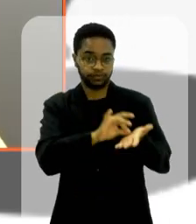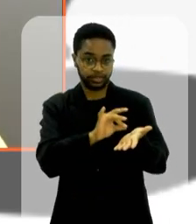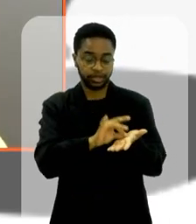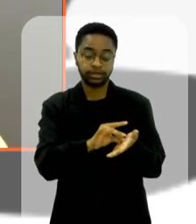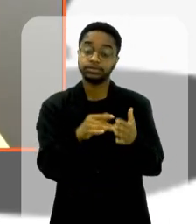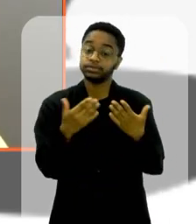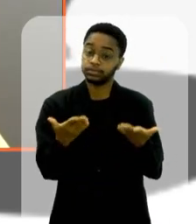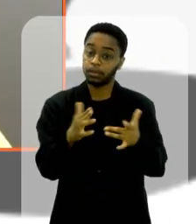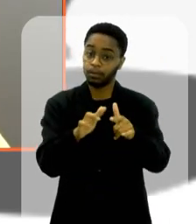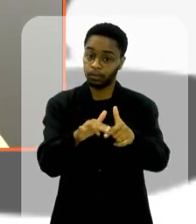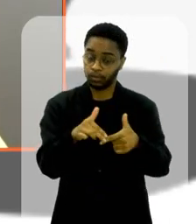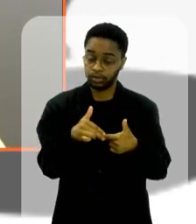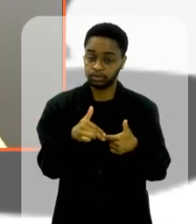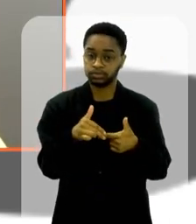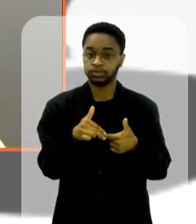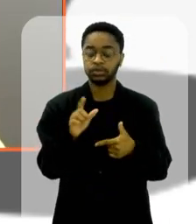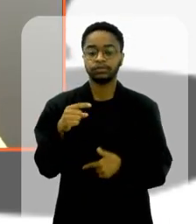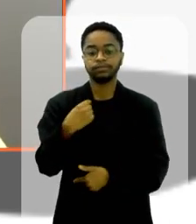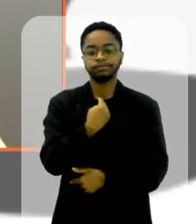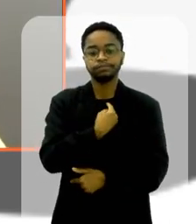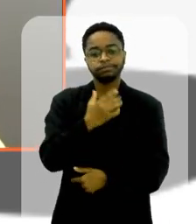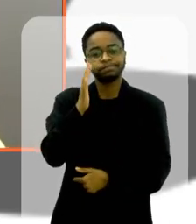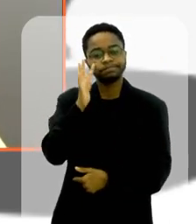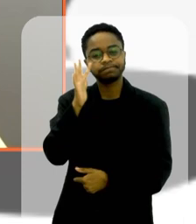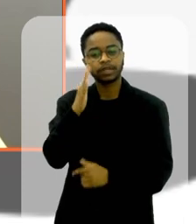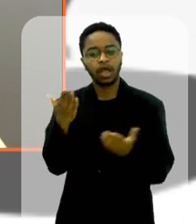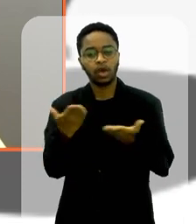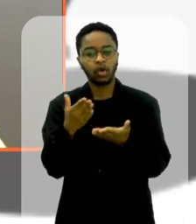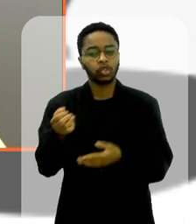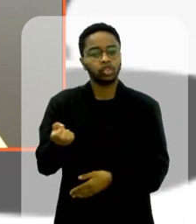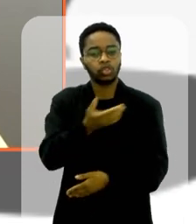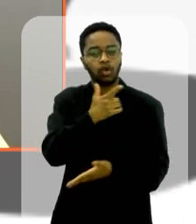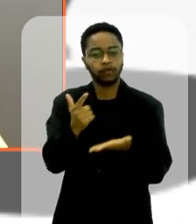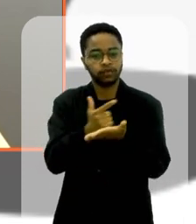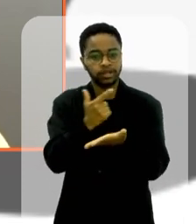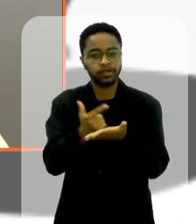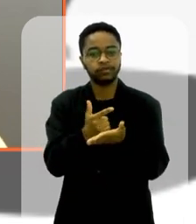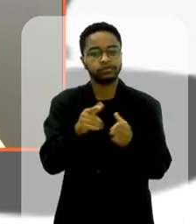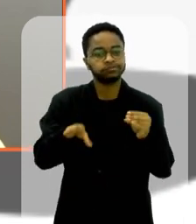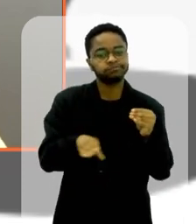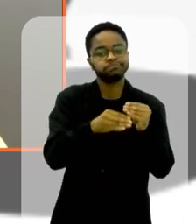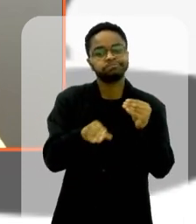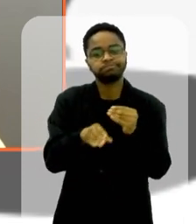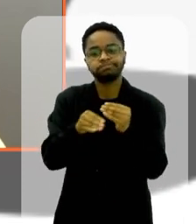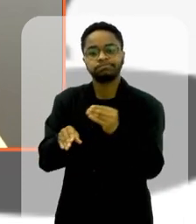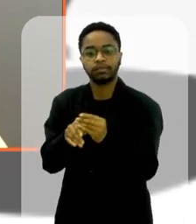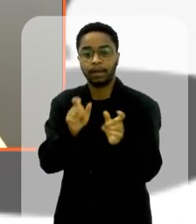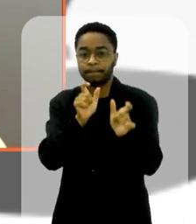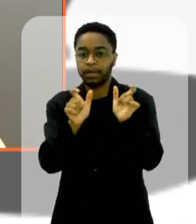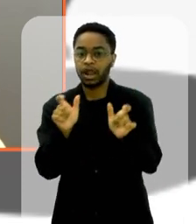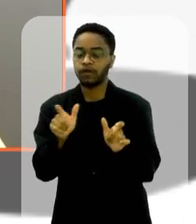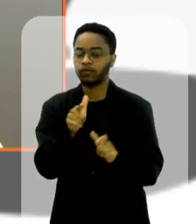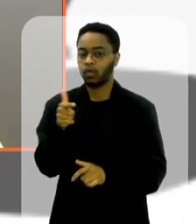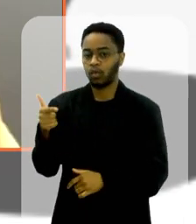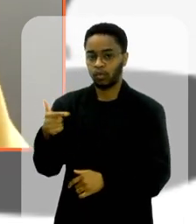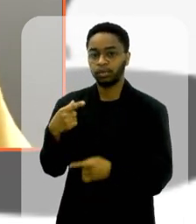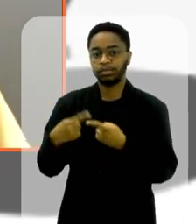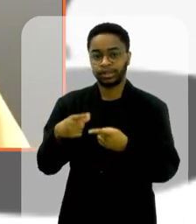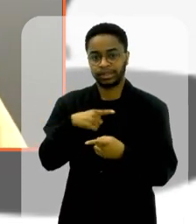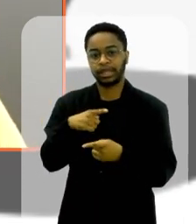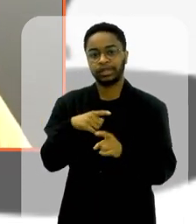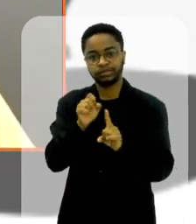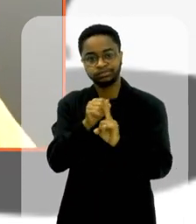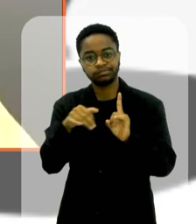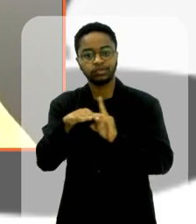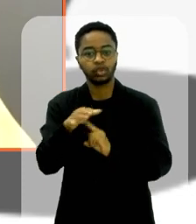é verdade. Então, em razão disso, é que a gente está pensando mesmo, fazer uma edição atualizada, né? Atualizada com